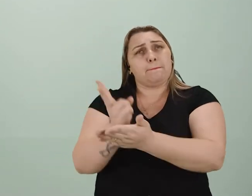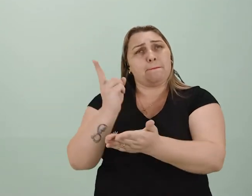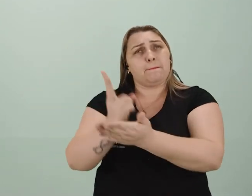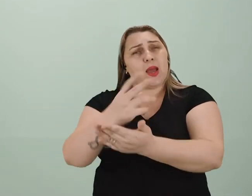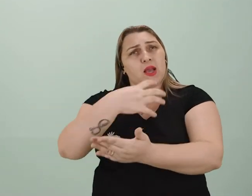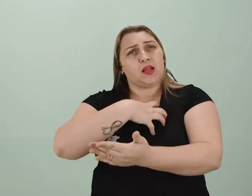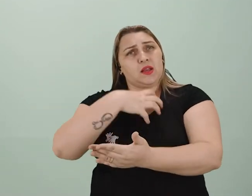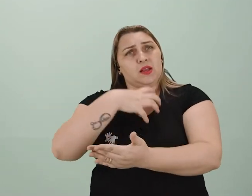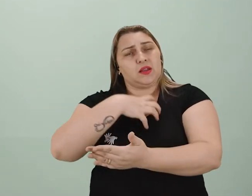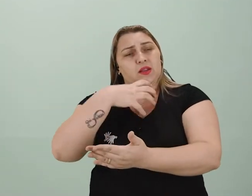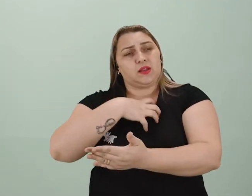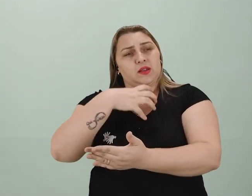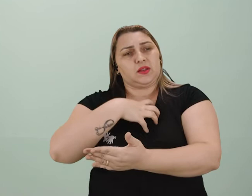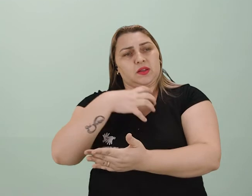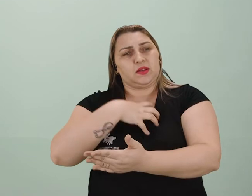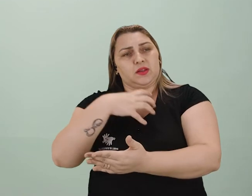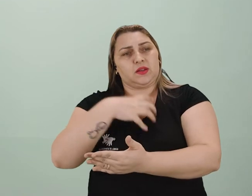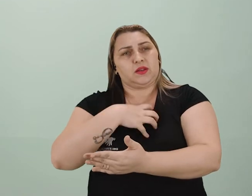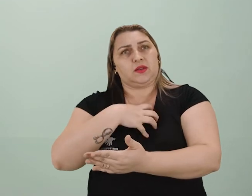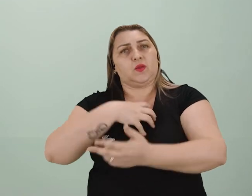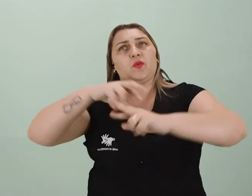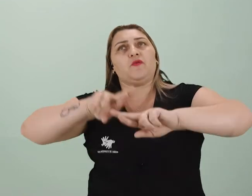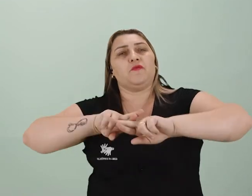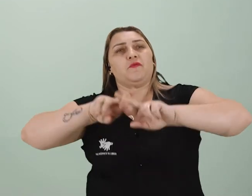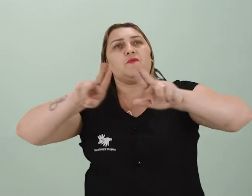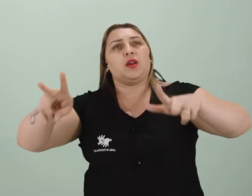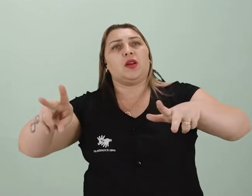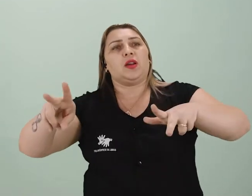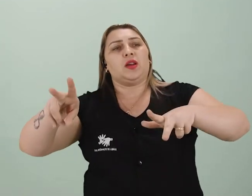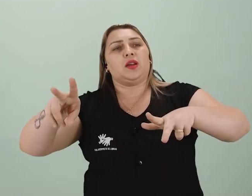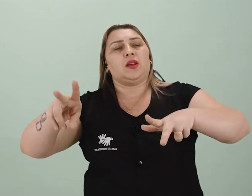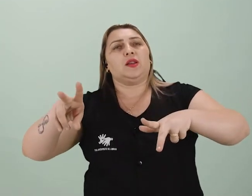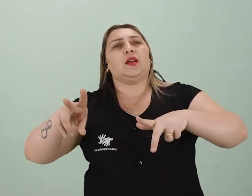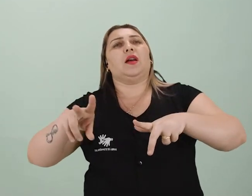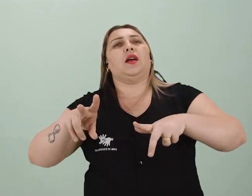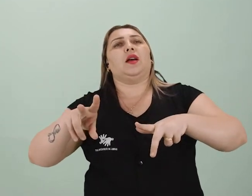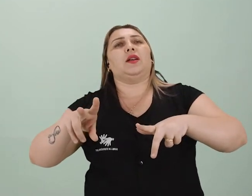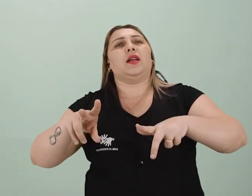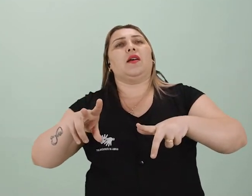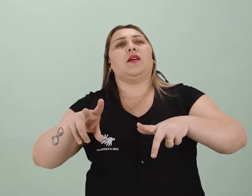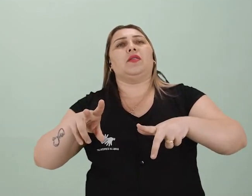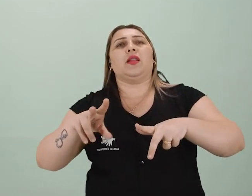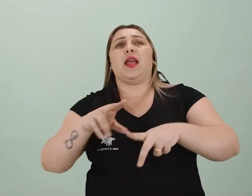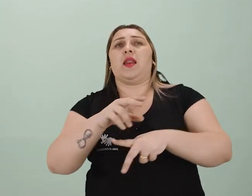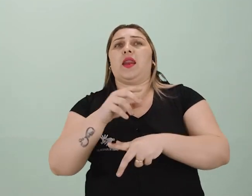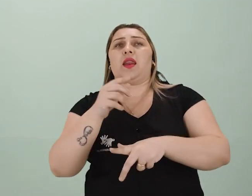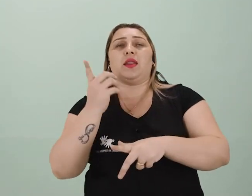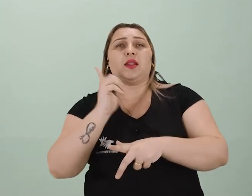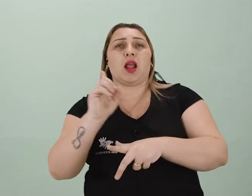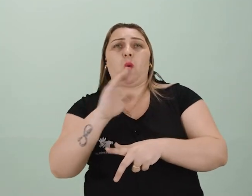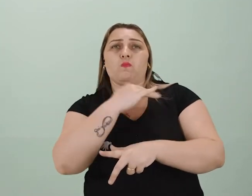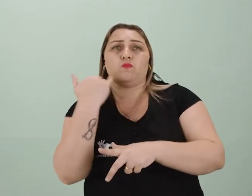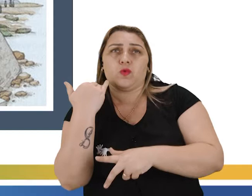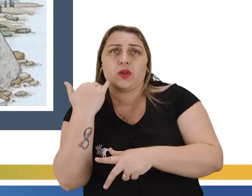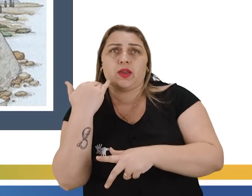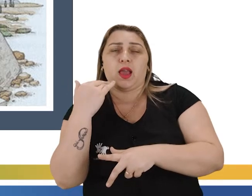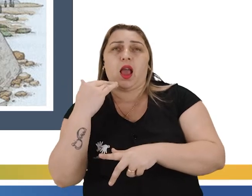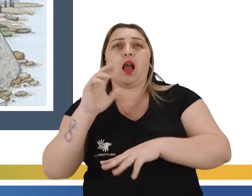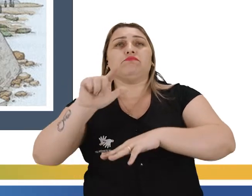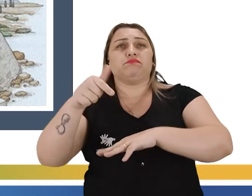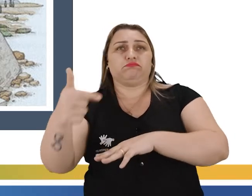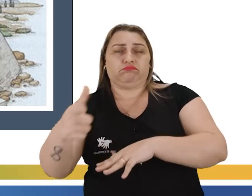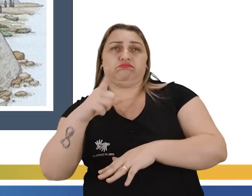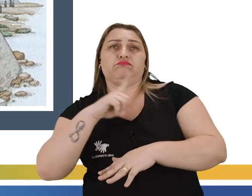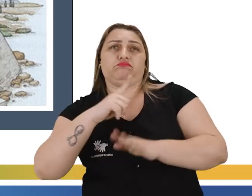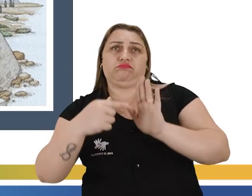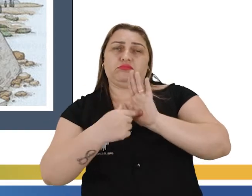sentimentos que os seres humanos, e o que diferenciava os deuses dos seres humanos era a questão da imortalidade. O outro elemento que